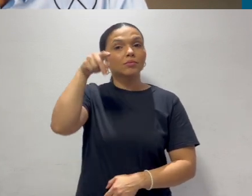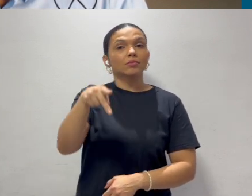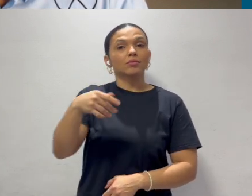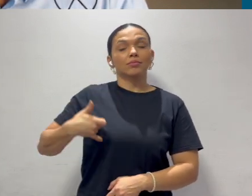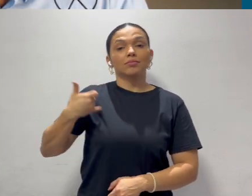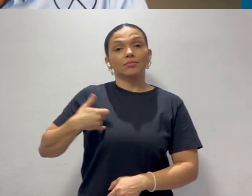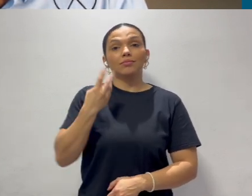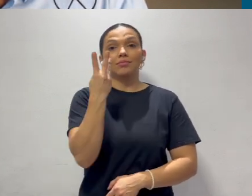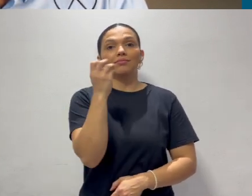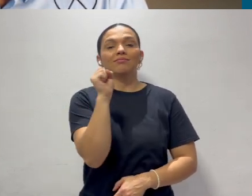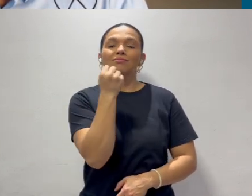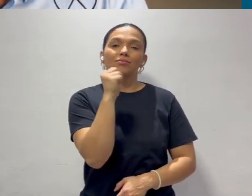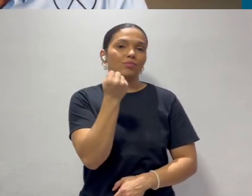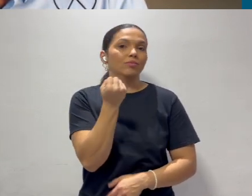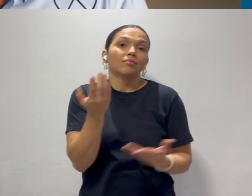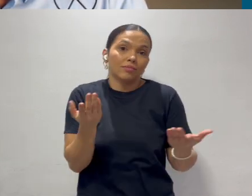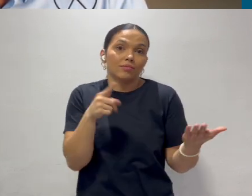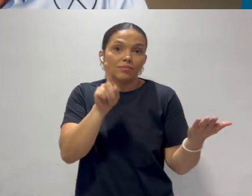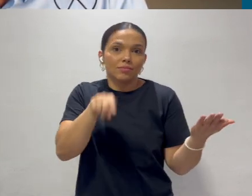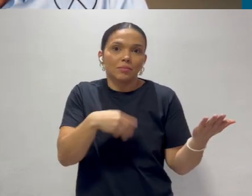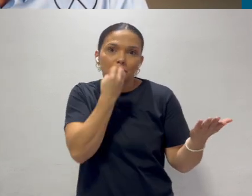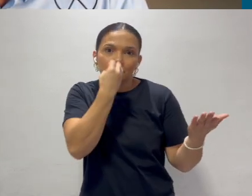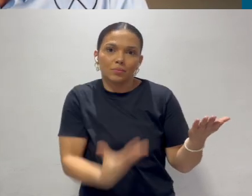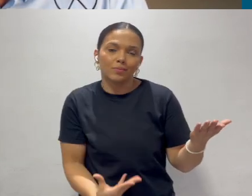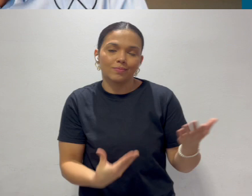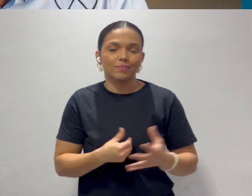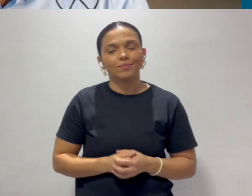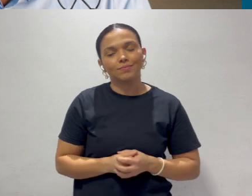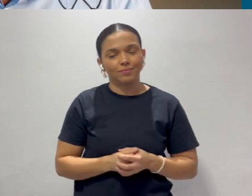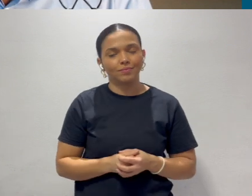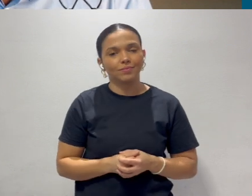foi aposentada aos 38 anos. Olha que coisa boa.